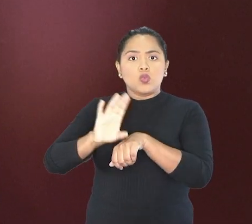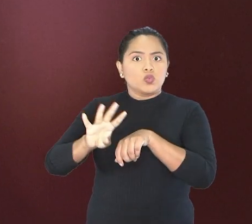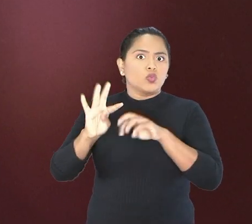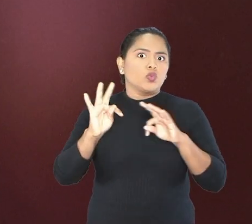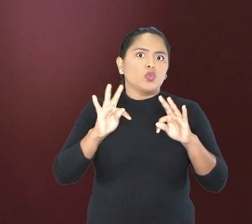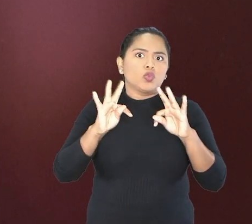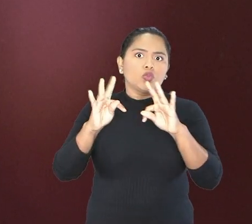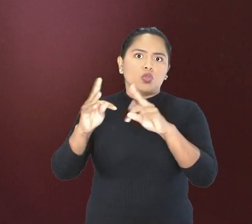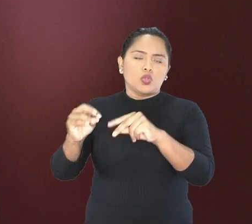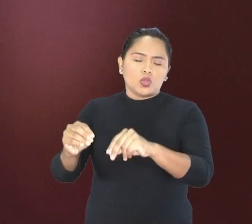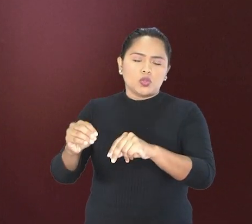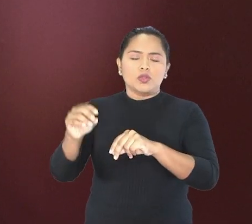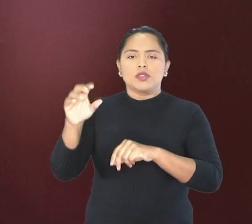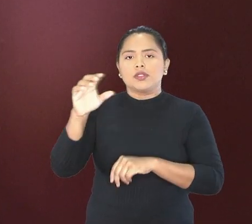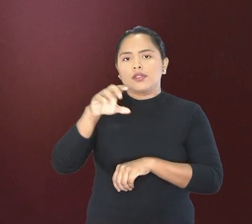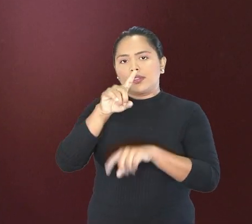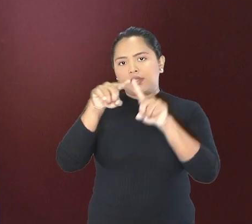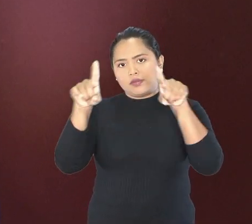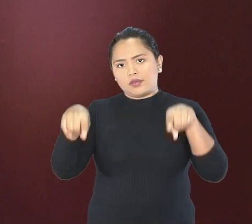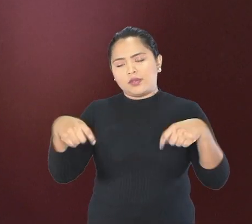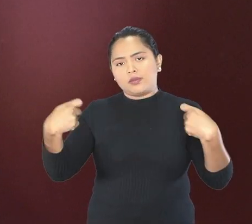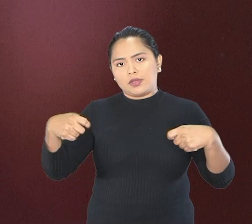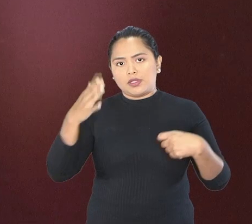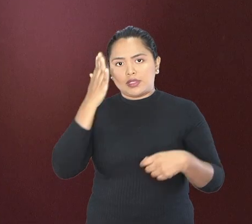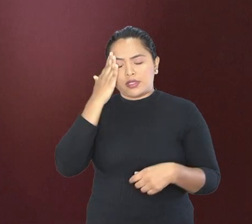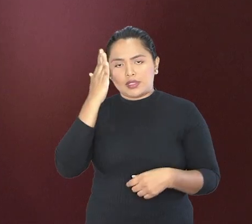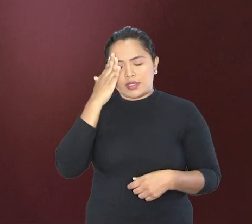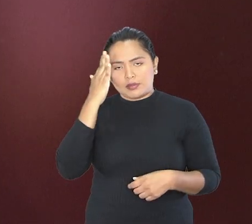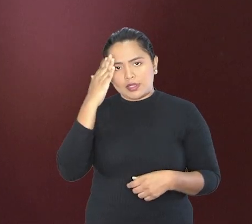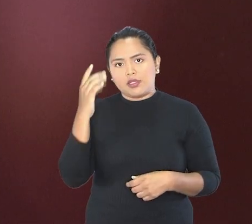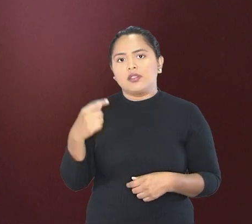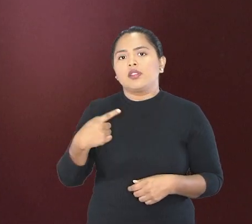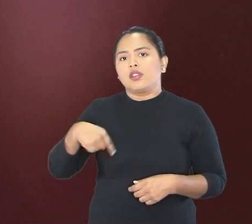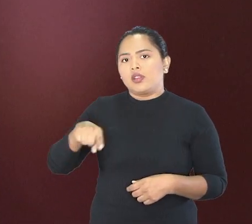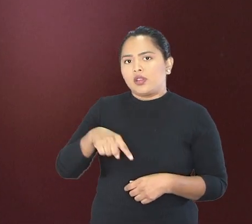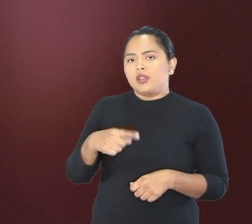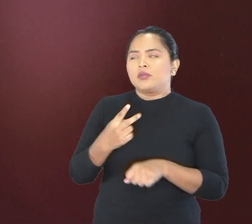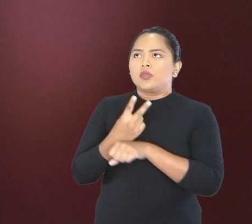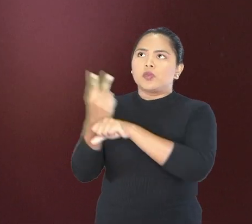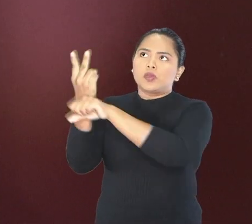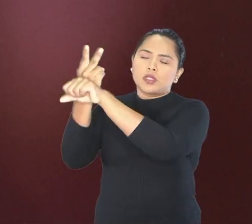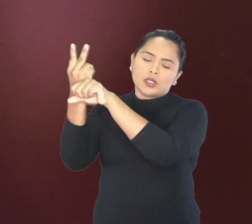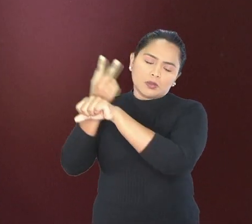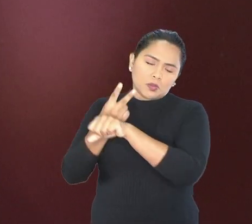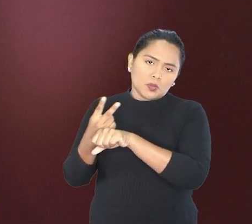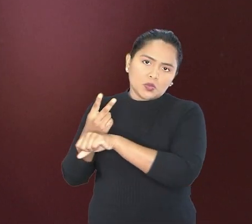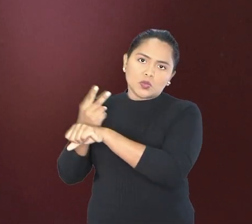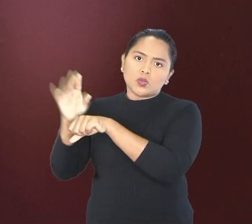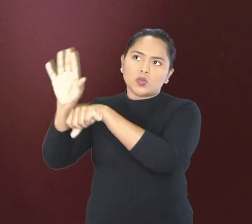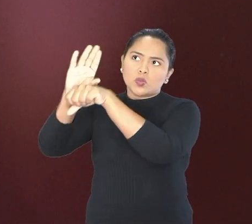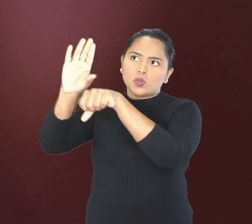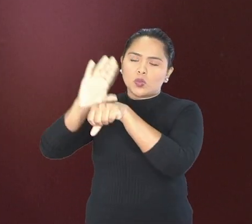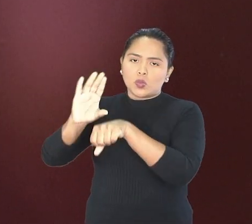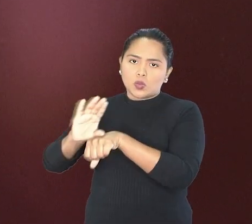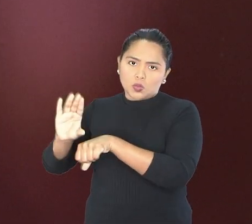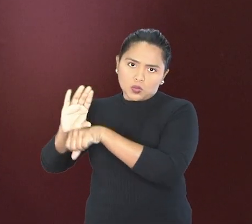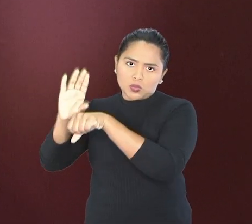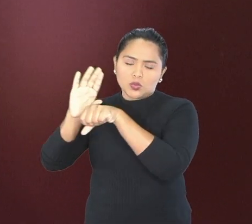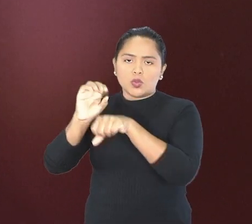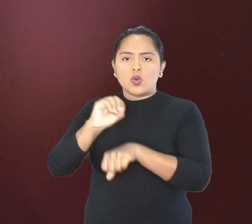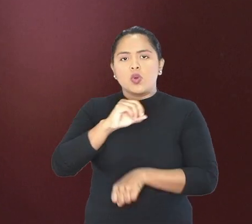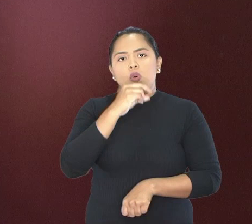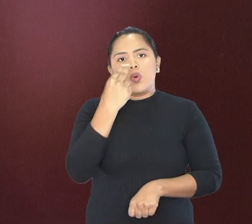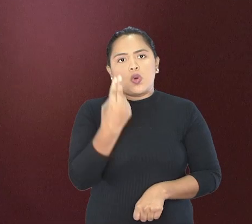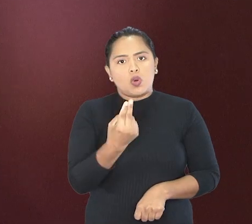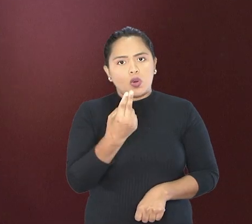realmente essa busca por outros órgãos que pudessem estar oferecendo cursos que a gente não ia conseguir oferecer naquele ano, ou a gente oferta vagas dos nossos